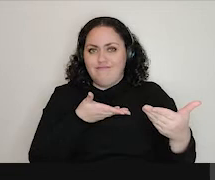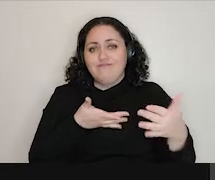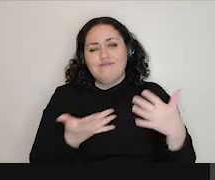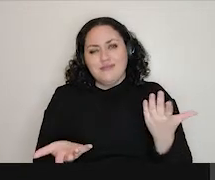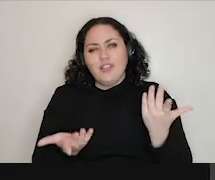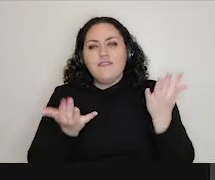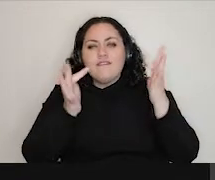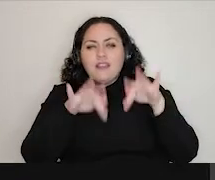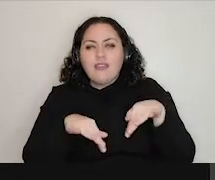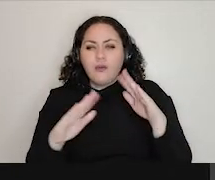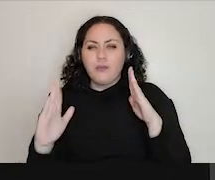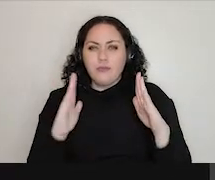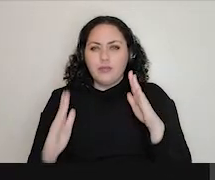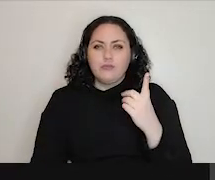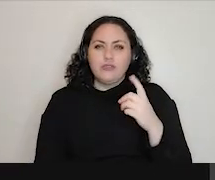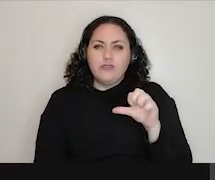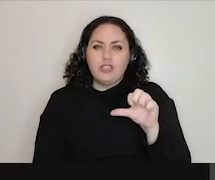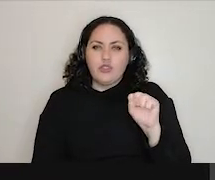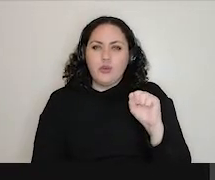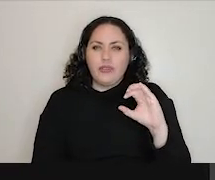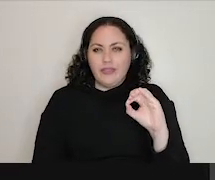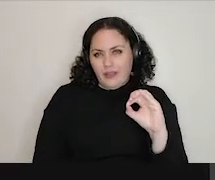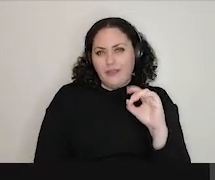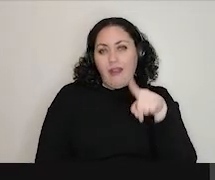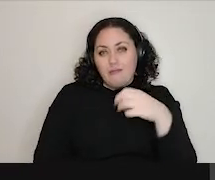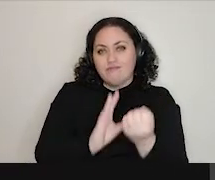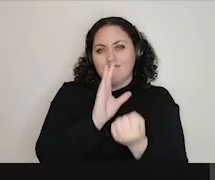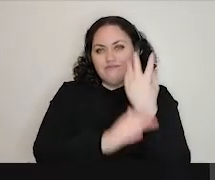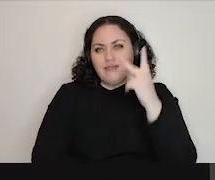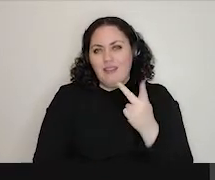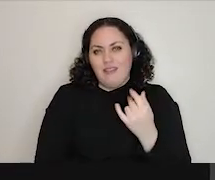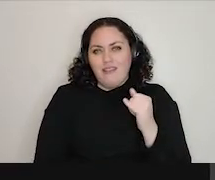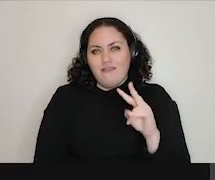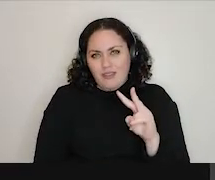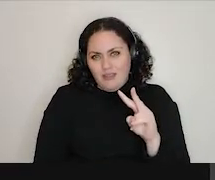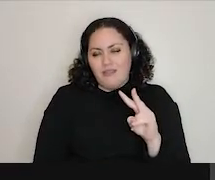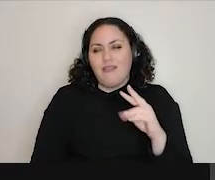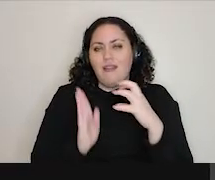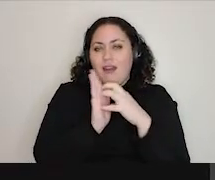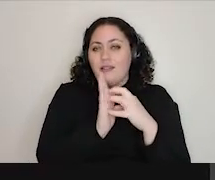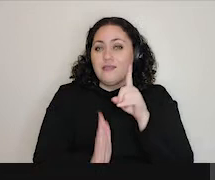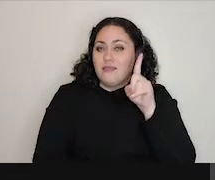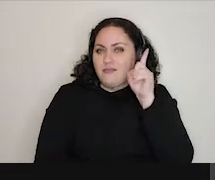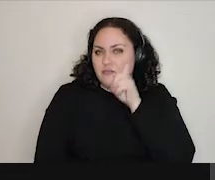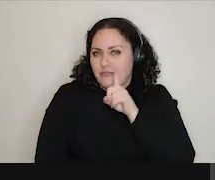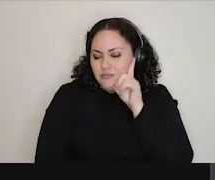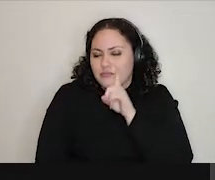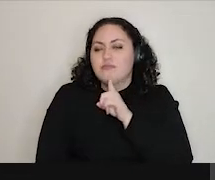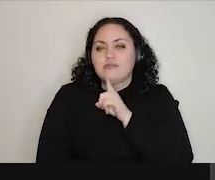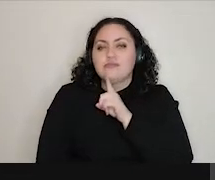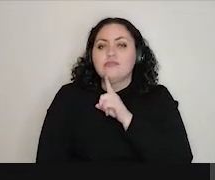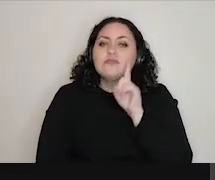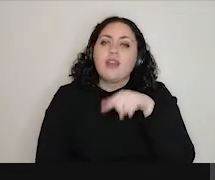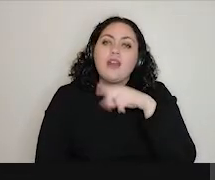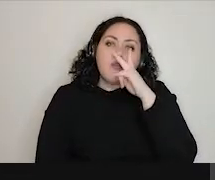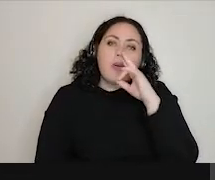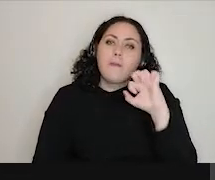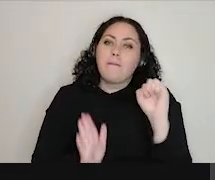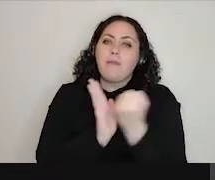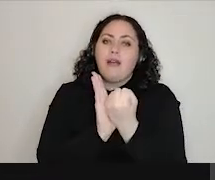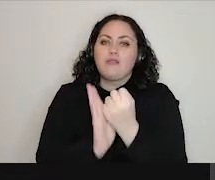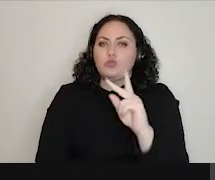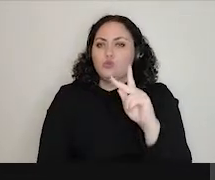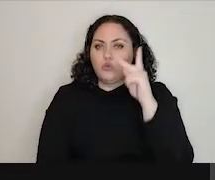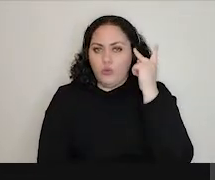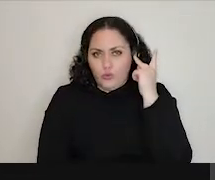de relações. Então eu trago aqui, final da década de 80, que é o advento do HIV/AIDS lá nos Estados